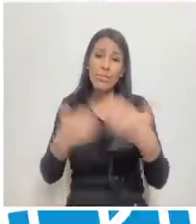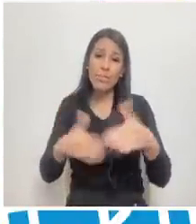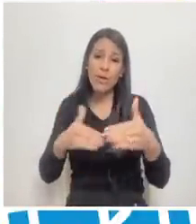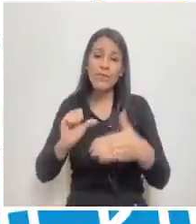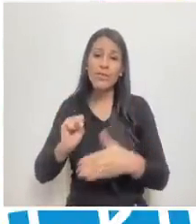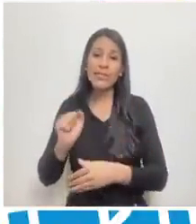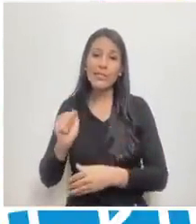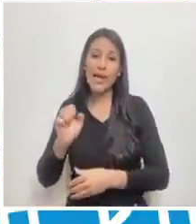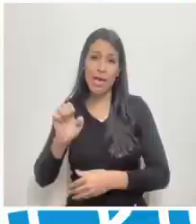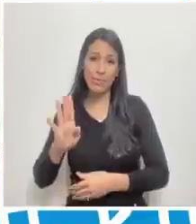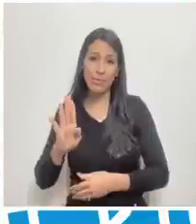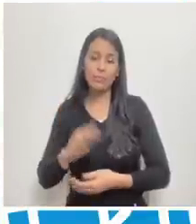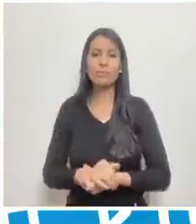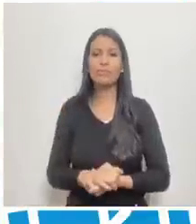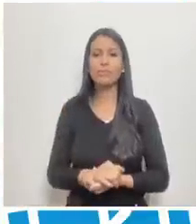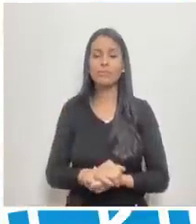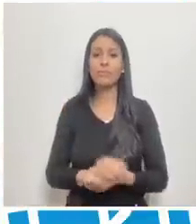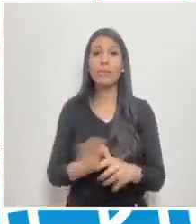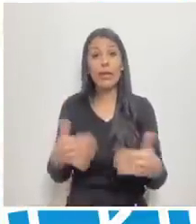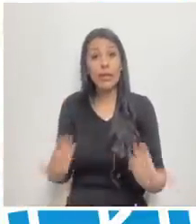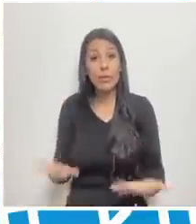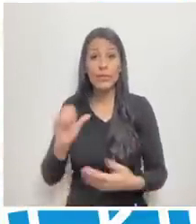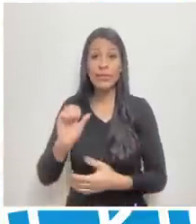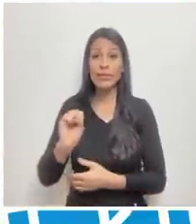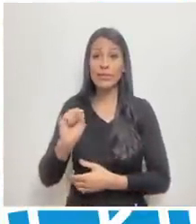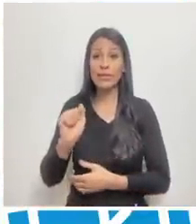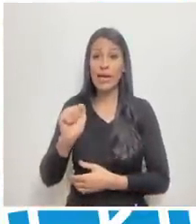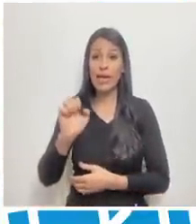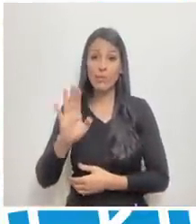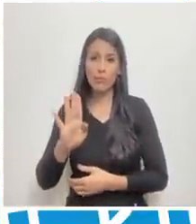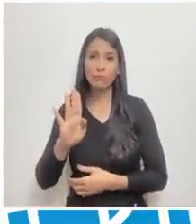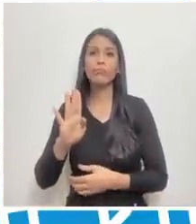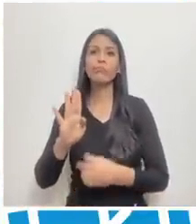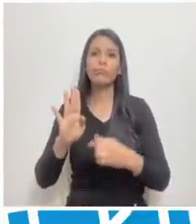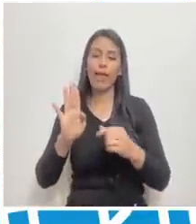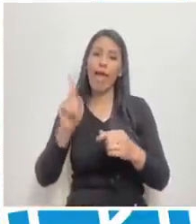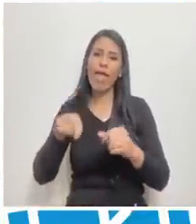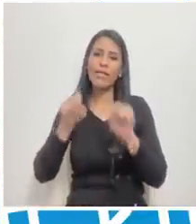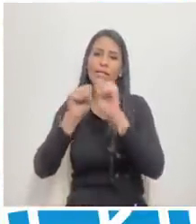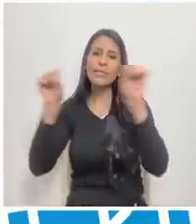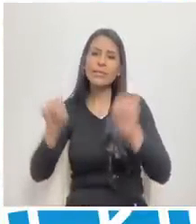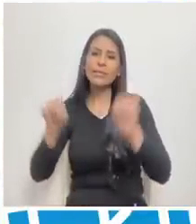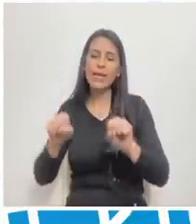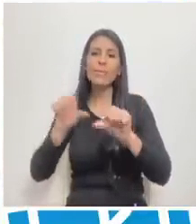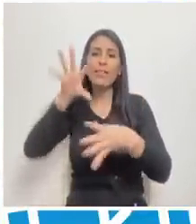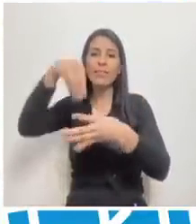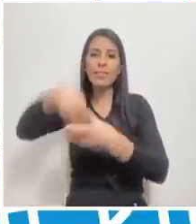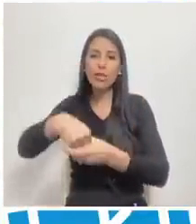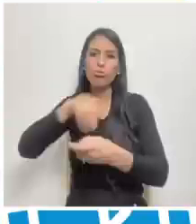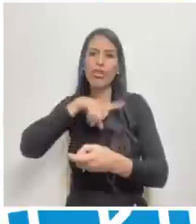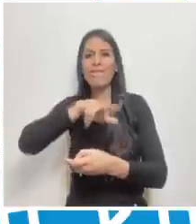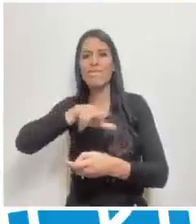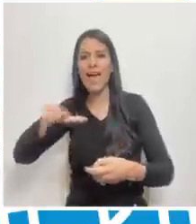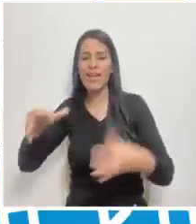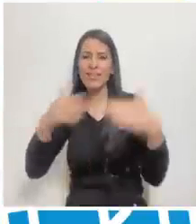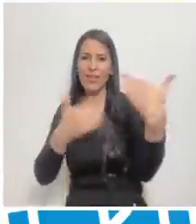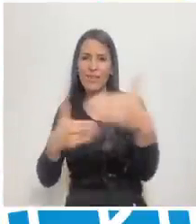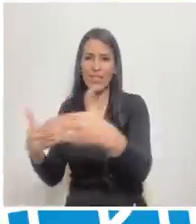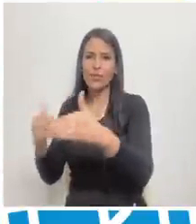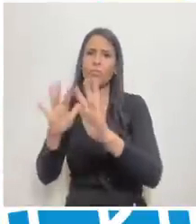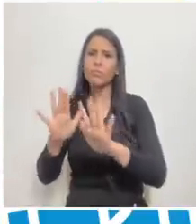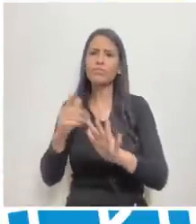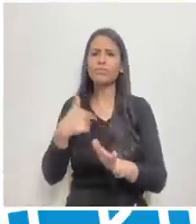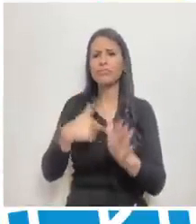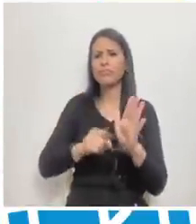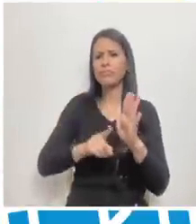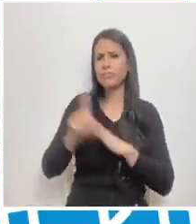um sistema composto de várias avaliações, a pergunta é recomendável fazer o ANRESC